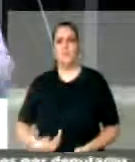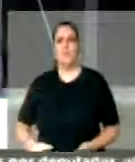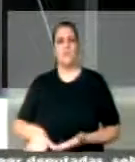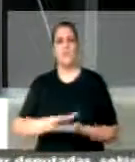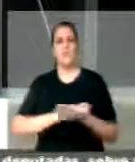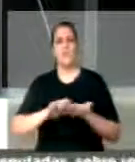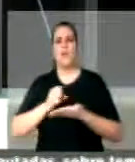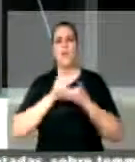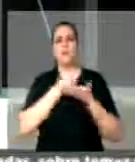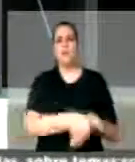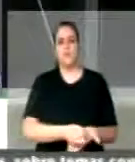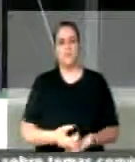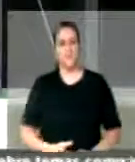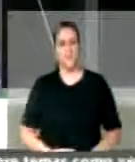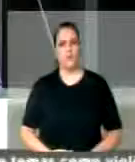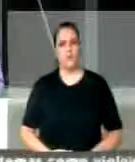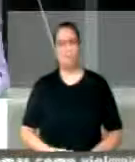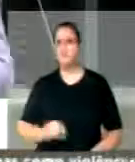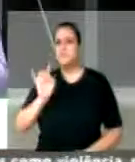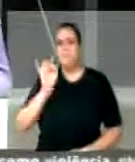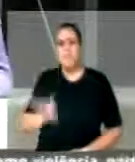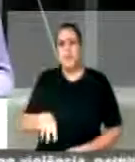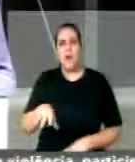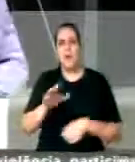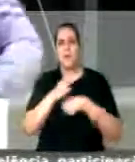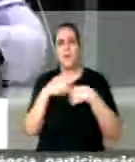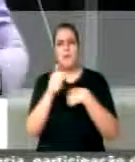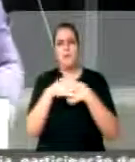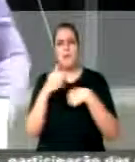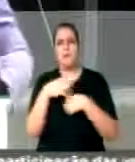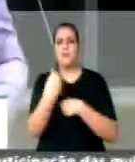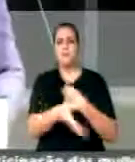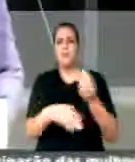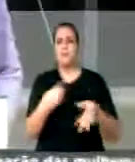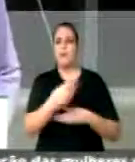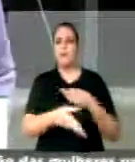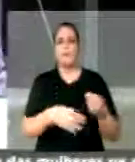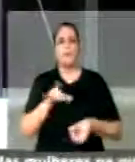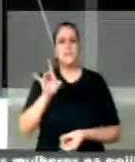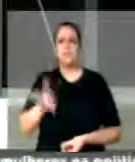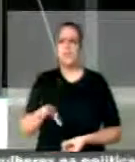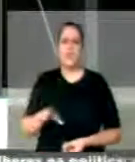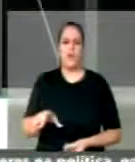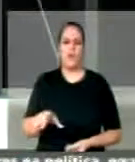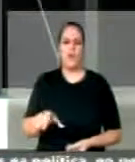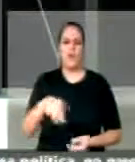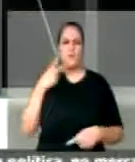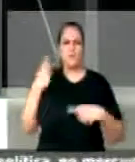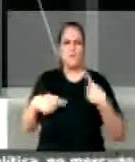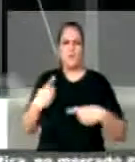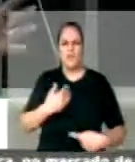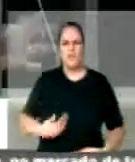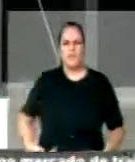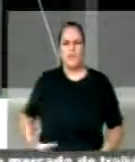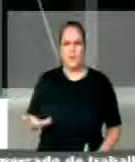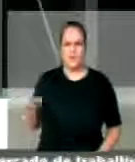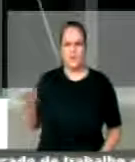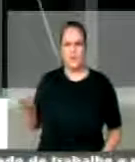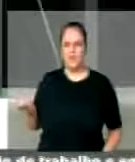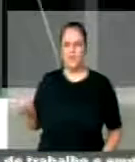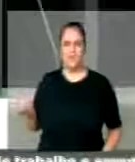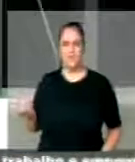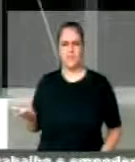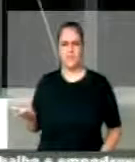para o assistencialismo que eles costumam fazer nas políticas públicas para